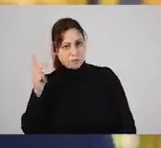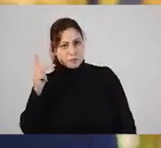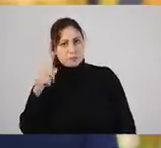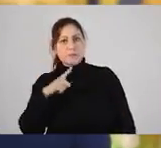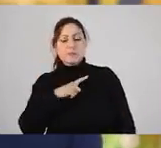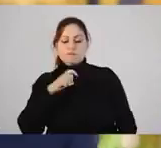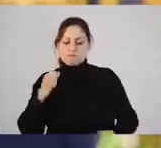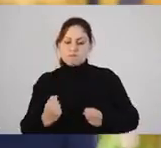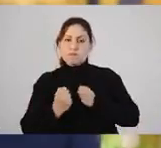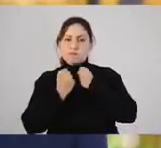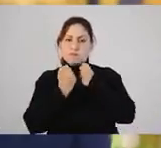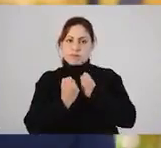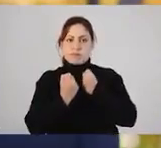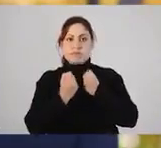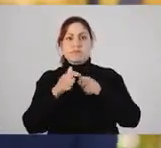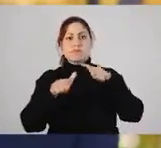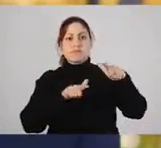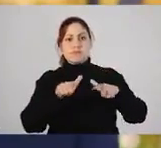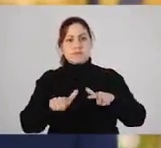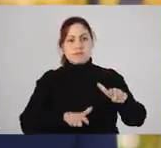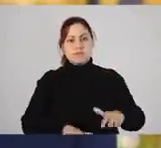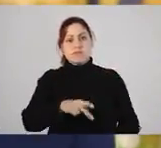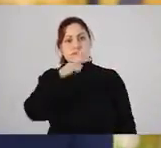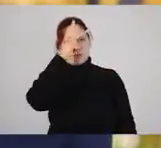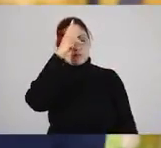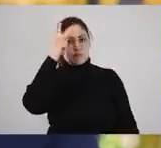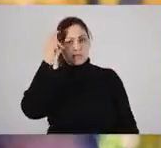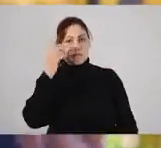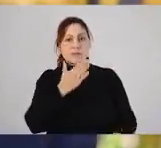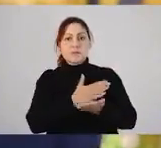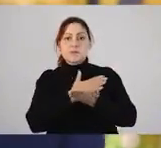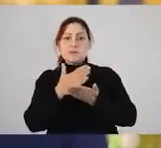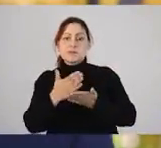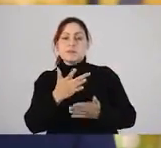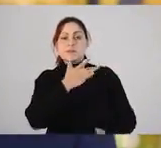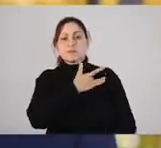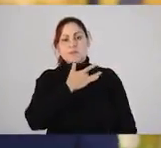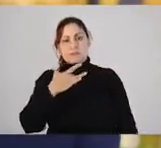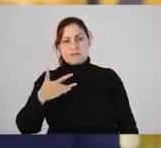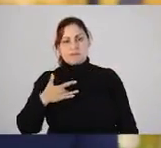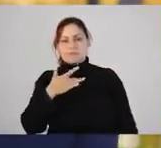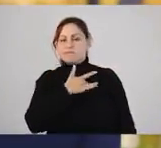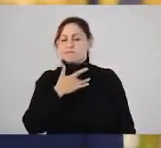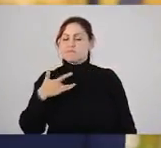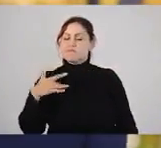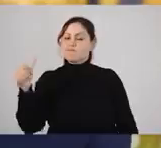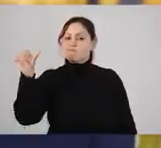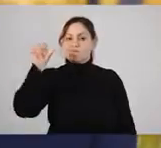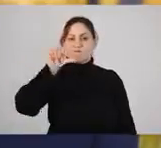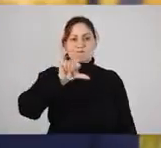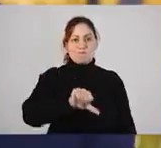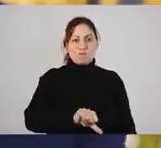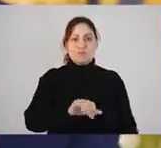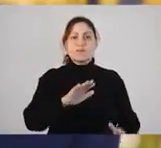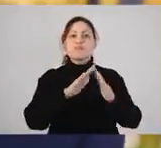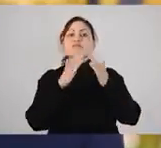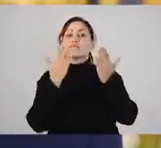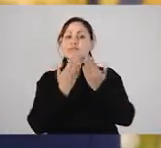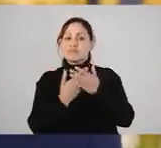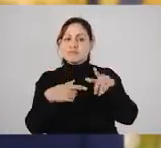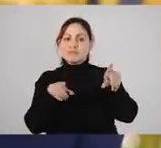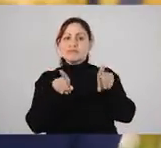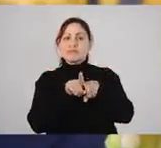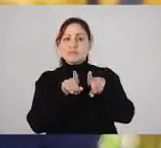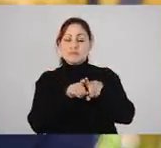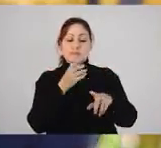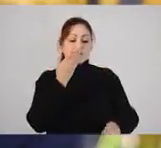Precisamos fortalecer os serviços públicos em nossa cidade. Começando pela saúde, que não vai nada bem. A